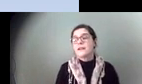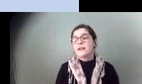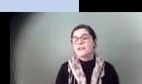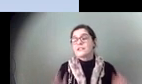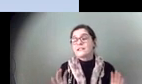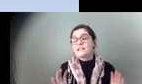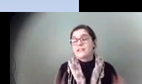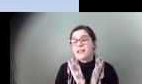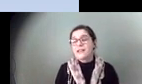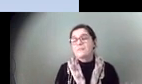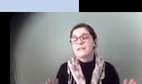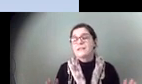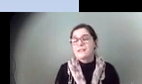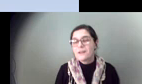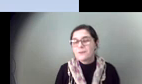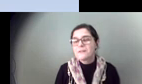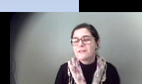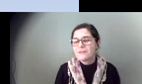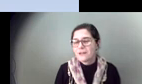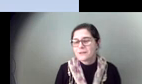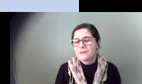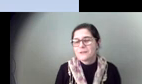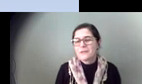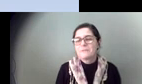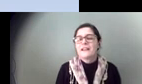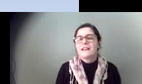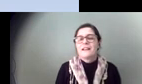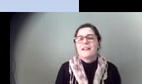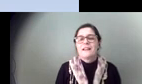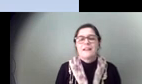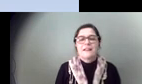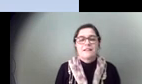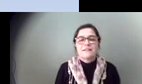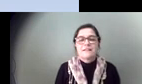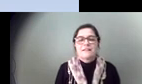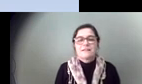que a gente está sempre sendo observado, né?